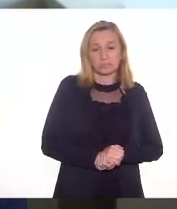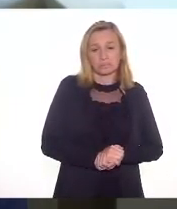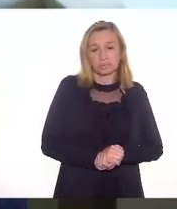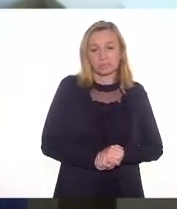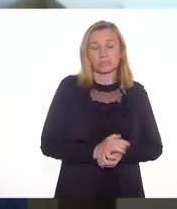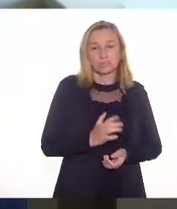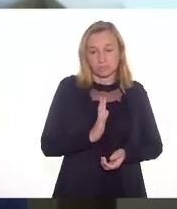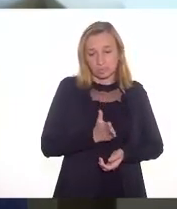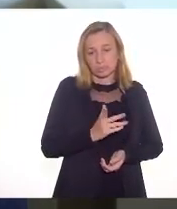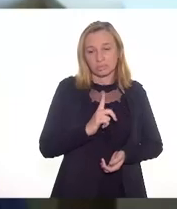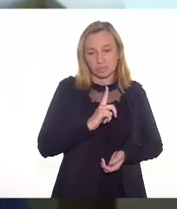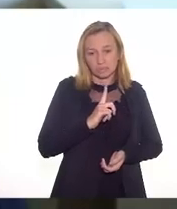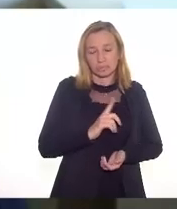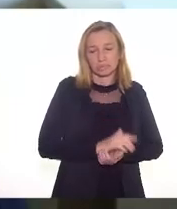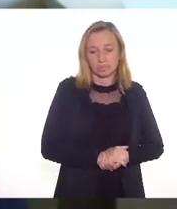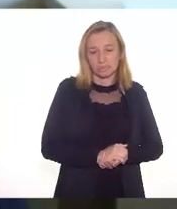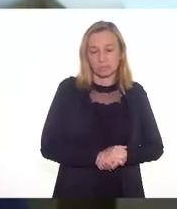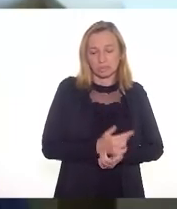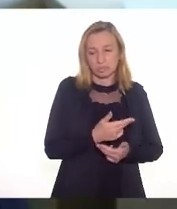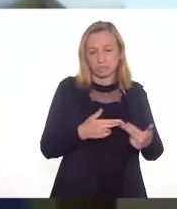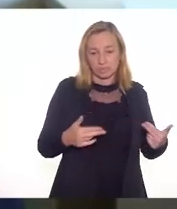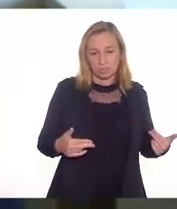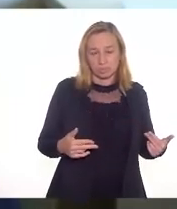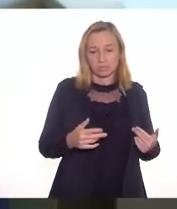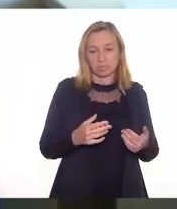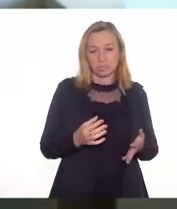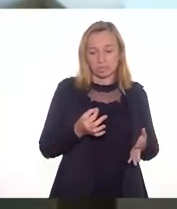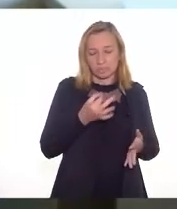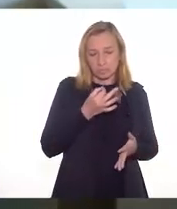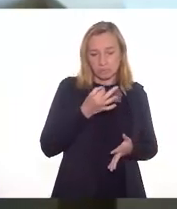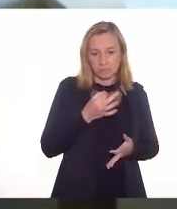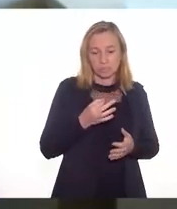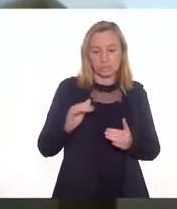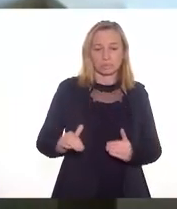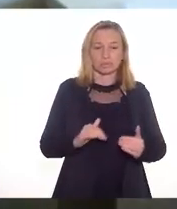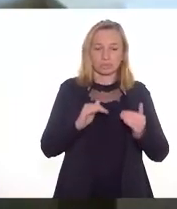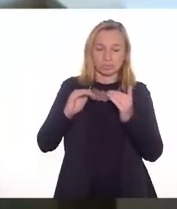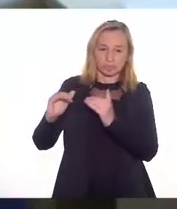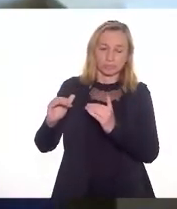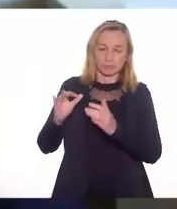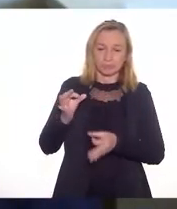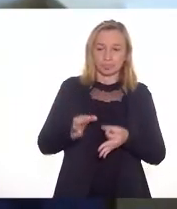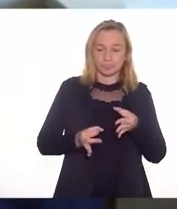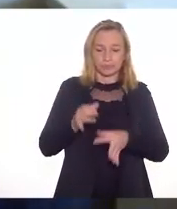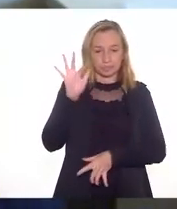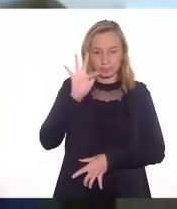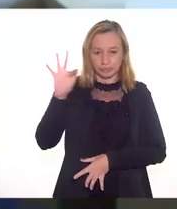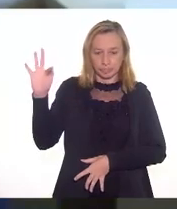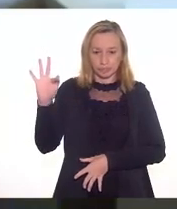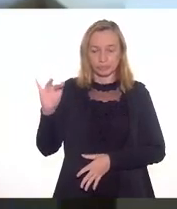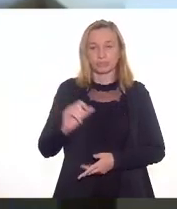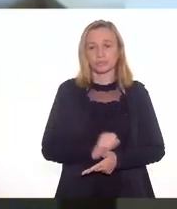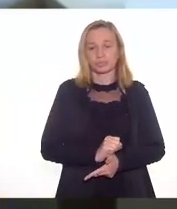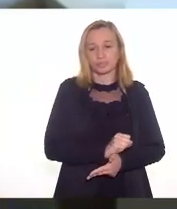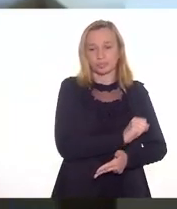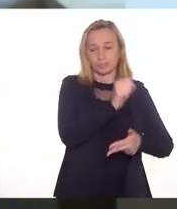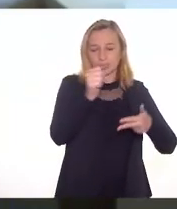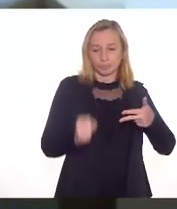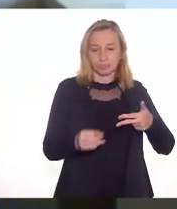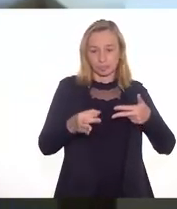já tem decisões, muitas, inclusive do Supremo Tribunal Federal, que os poderes